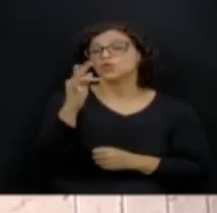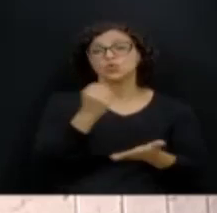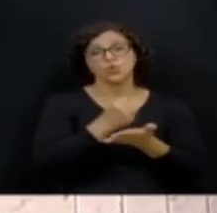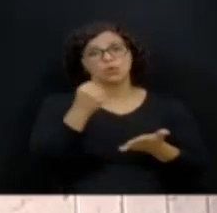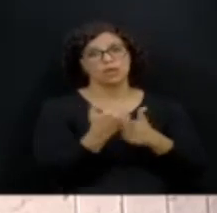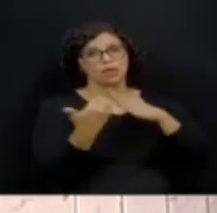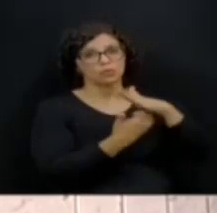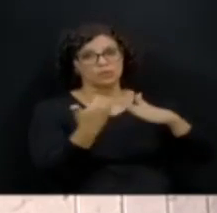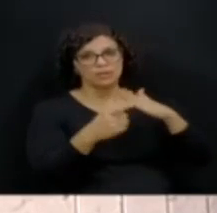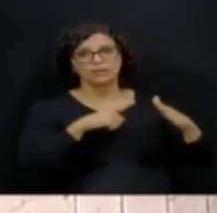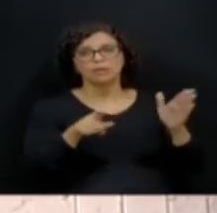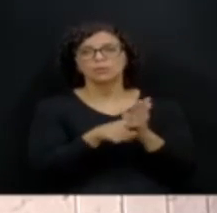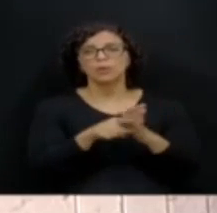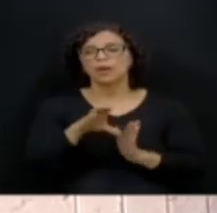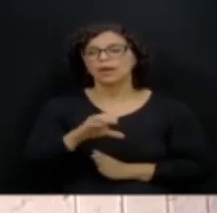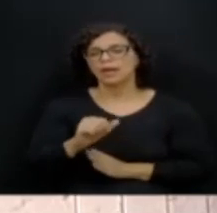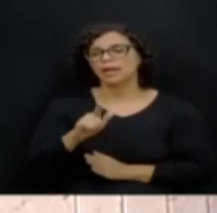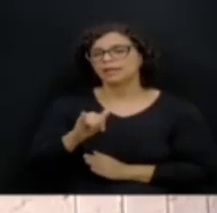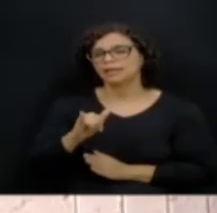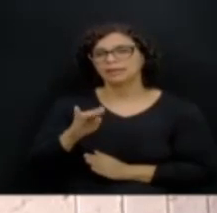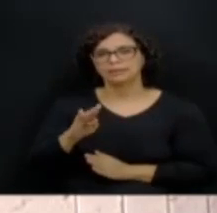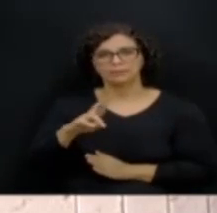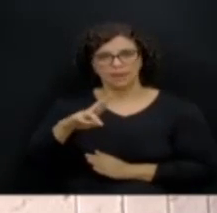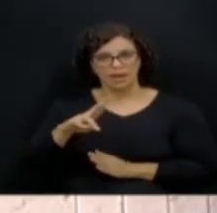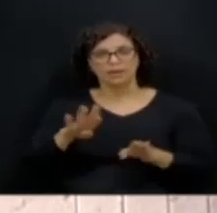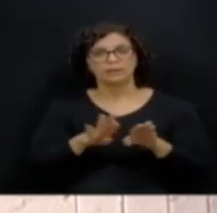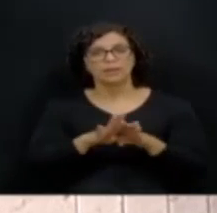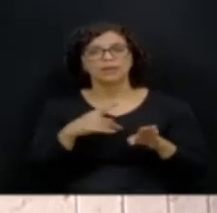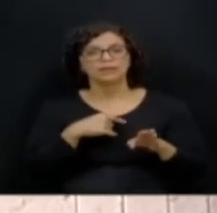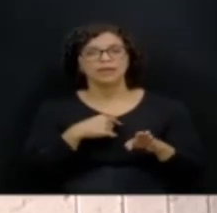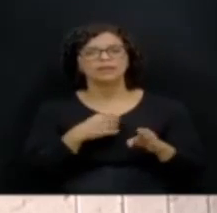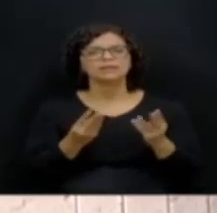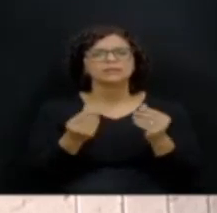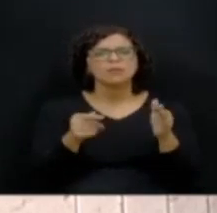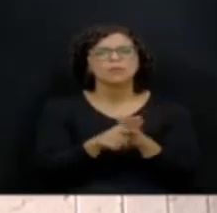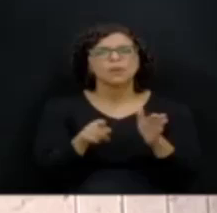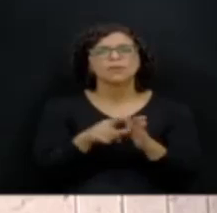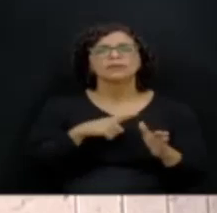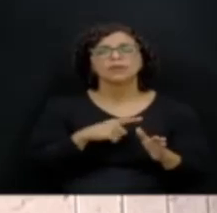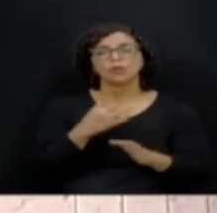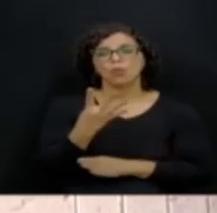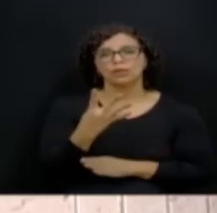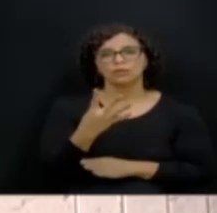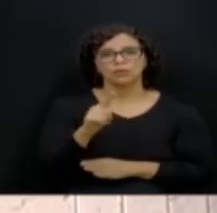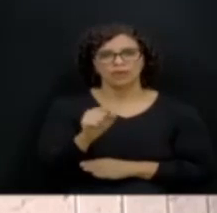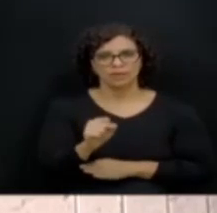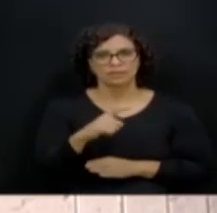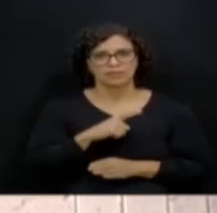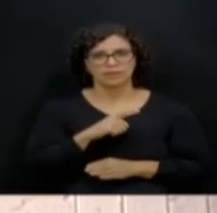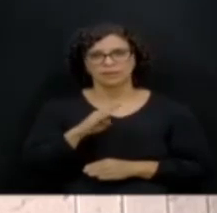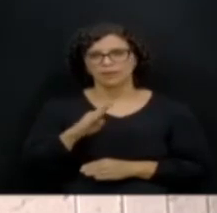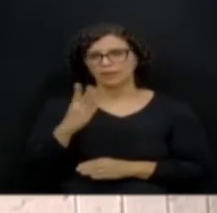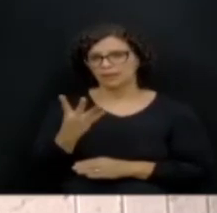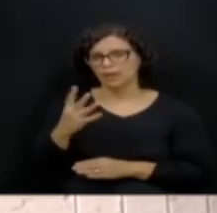futura contratação do serviço de calibração e troca de sensores para o equipamento detector de 4 gases. BW Tecnologias